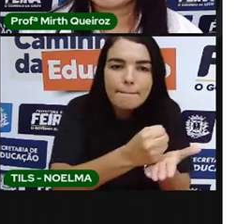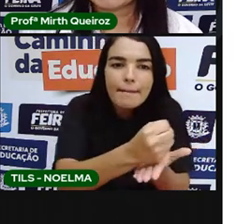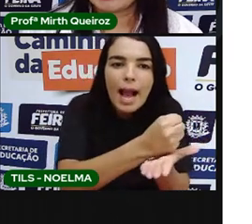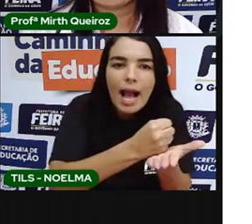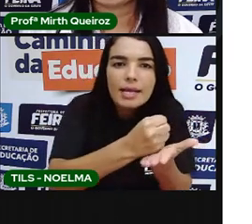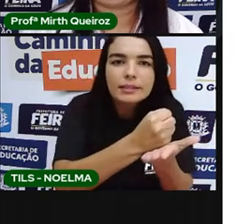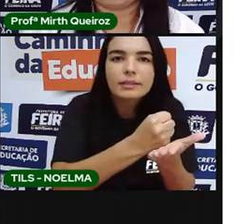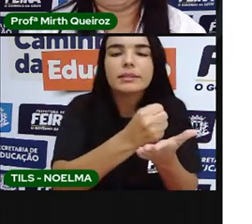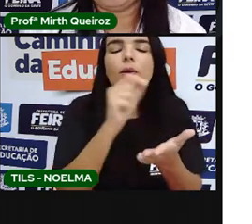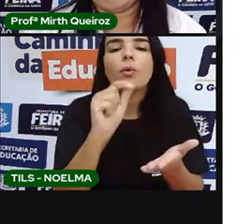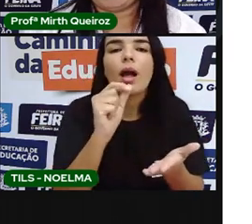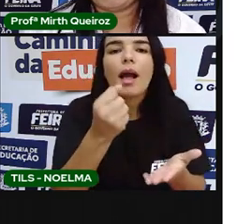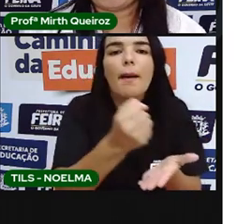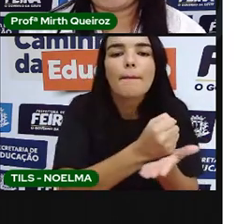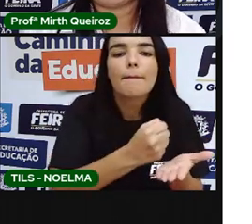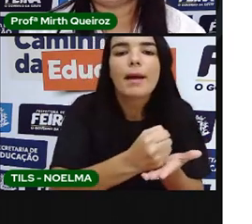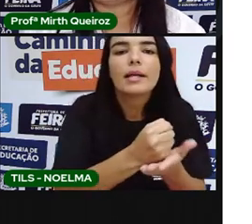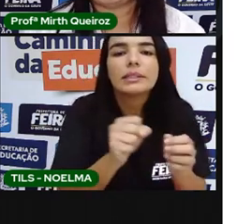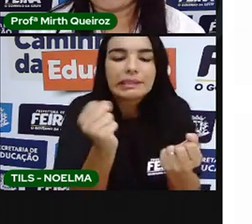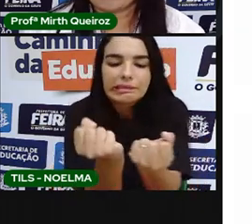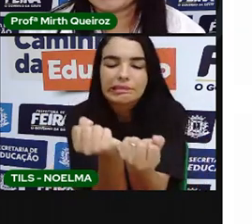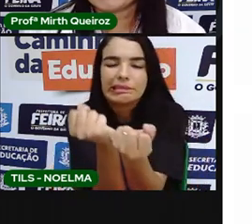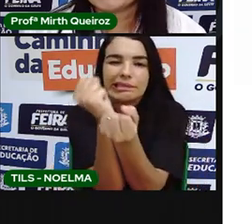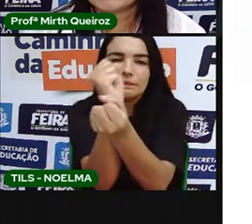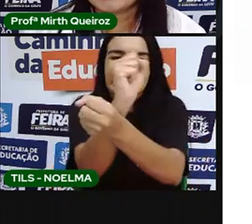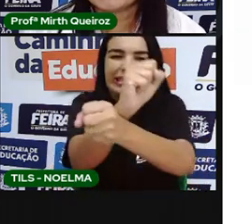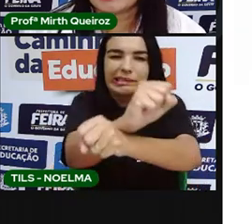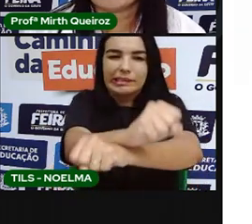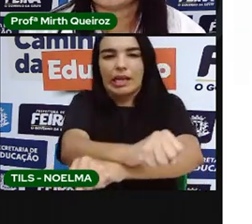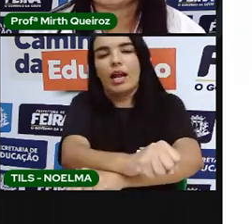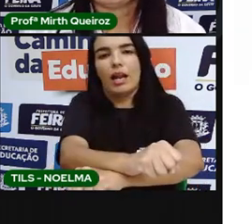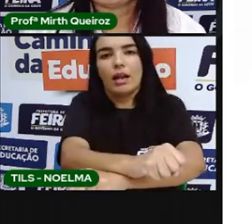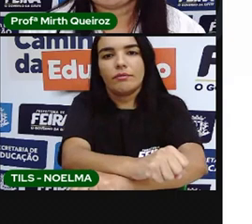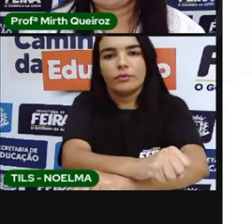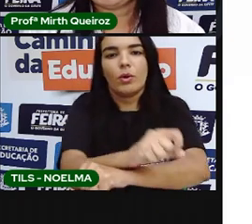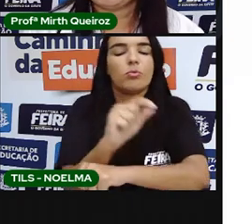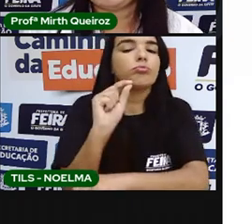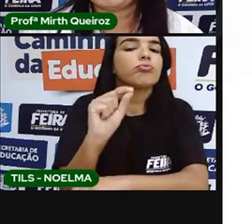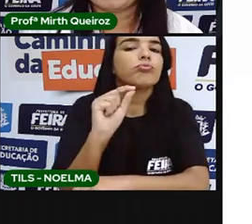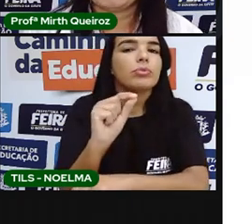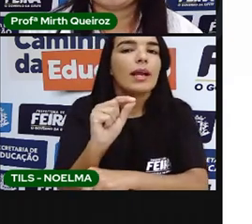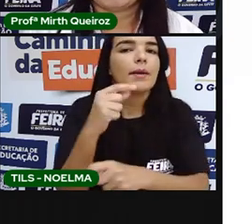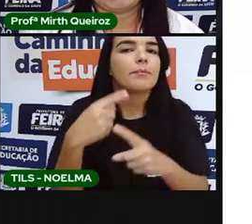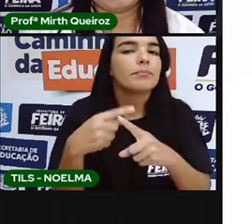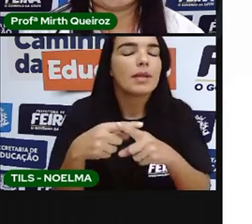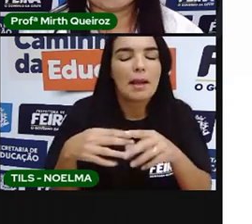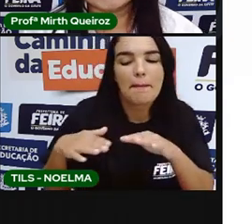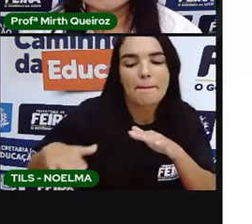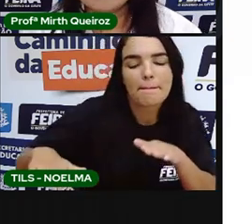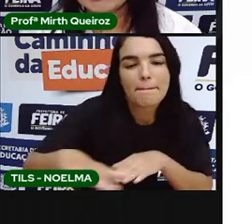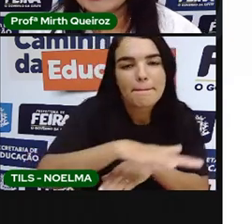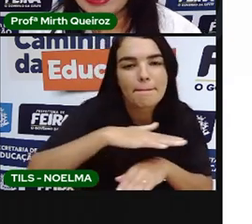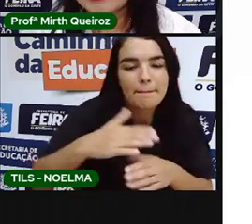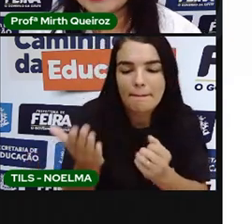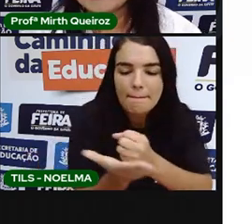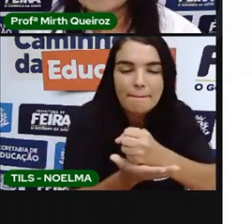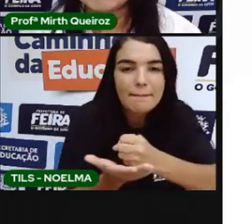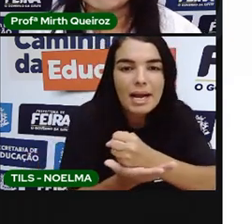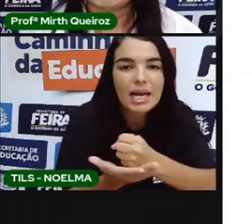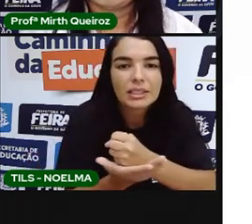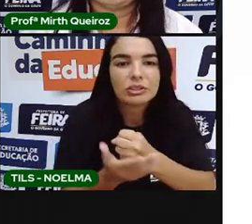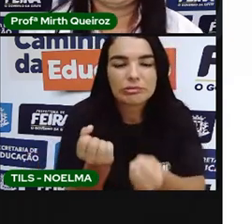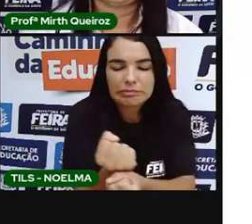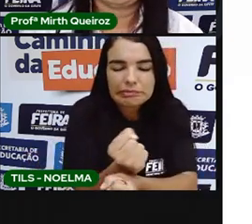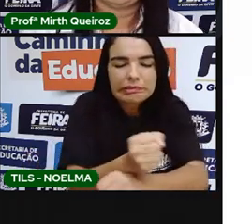porque os escravos devido a mão de obra que sustentava a pirâmide né e não recebiam